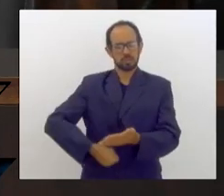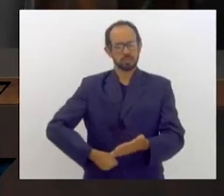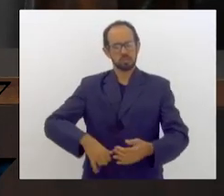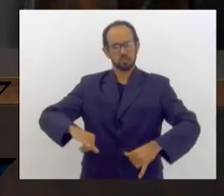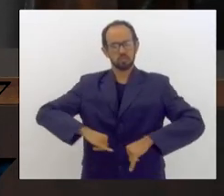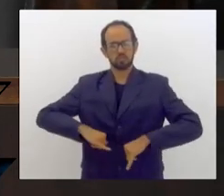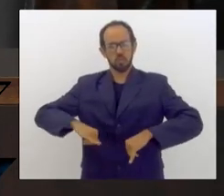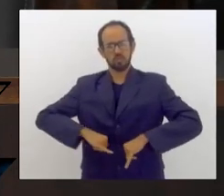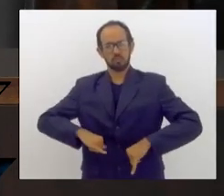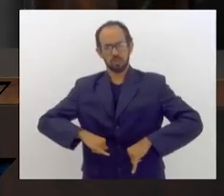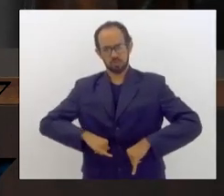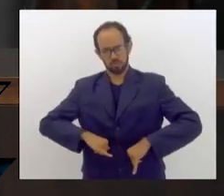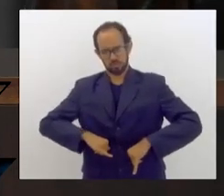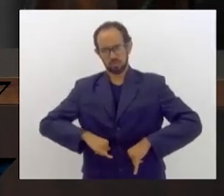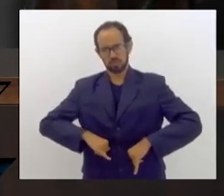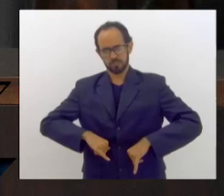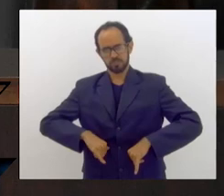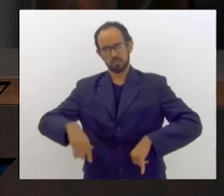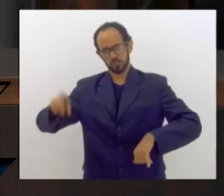sofrido aí